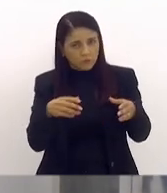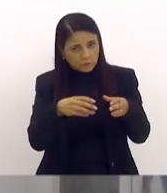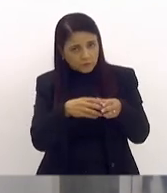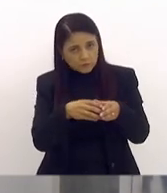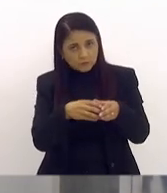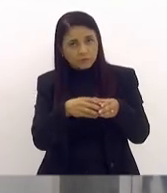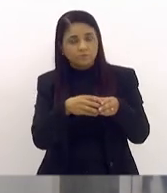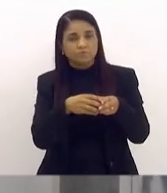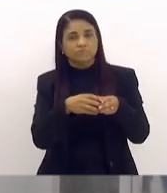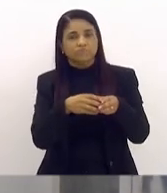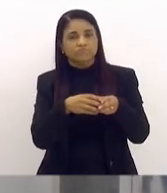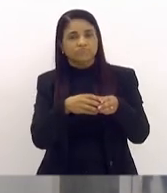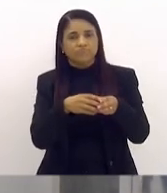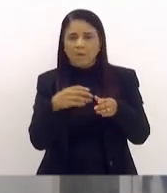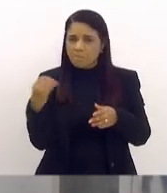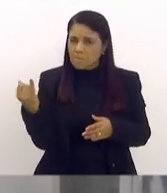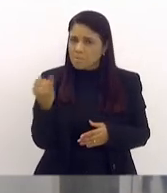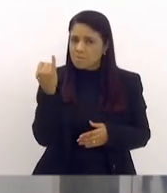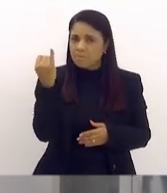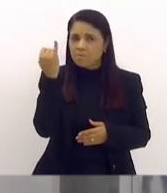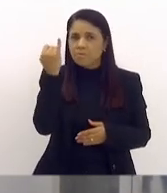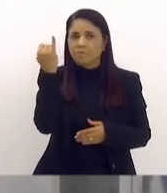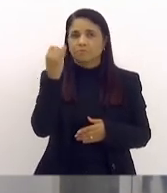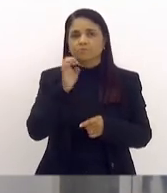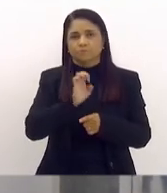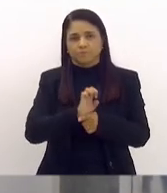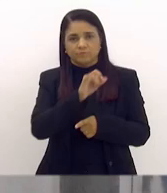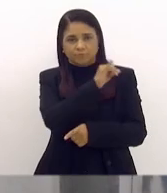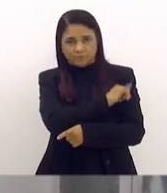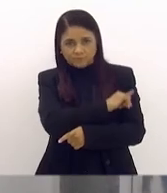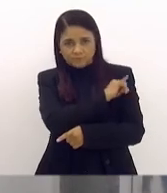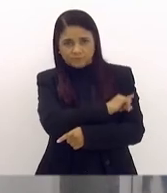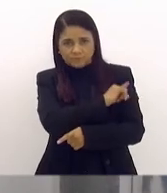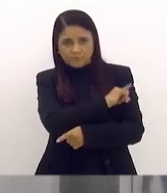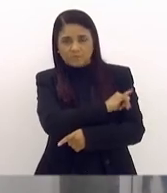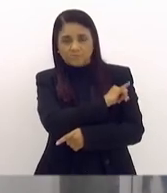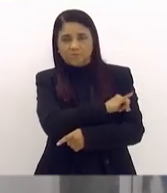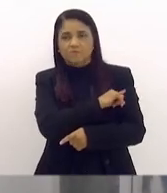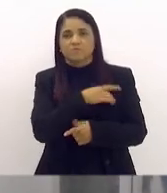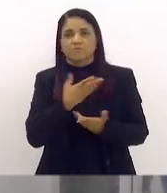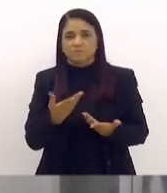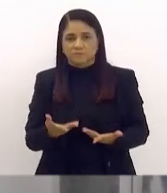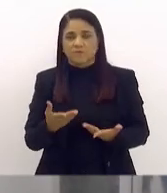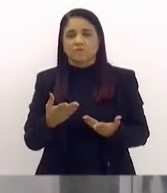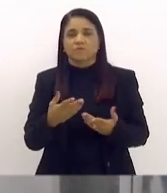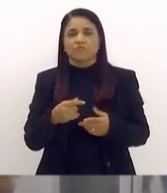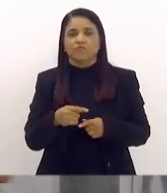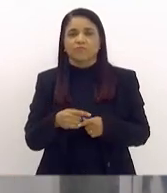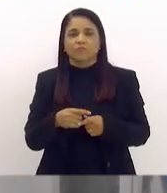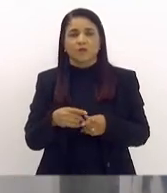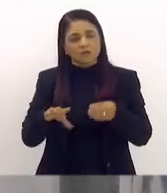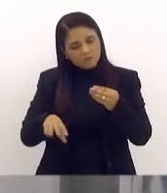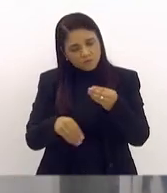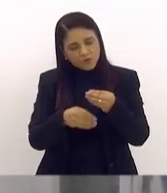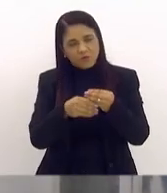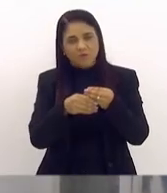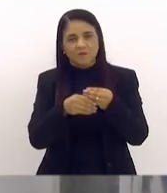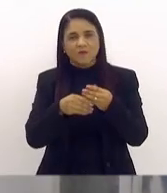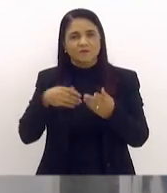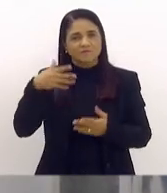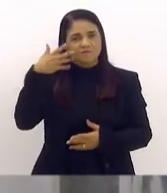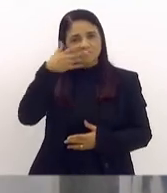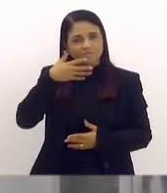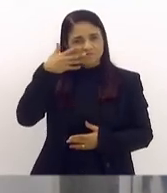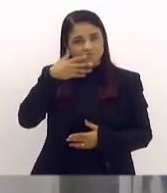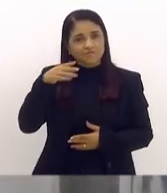são de extrema relevância pro nosso Estado do Rio de Janeiro então assim feitas só esse complemento na fala do deputado